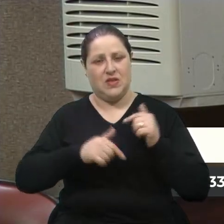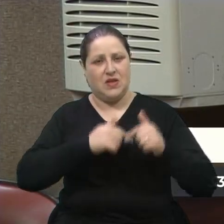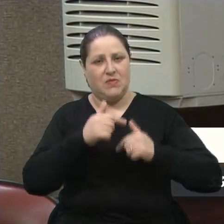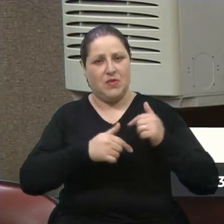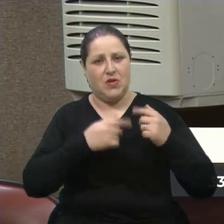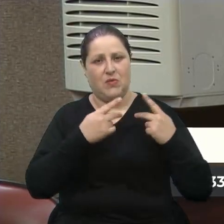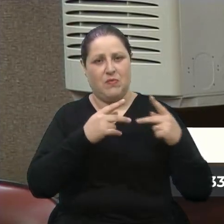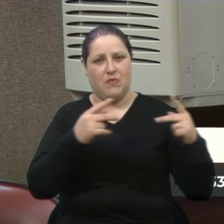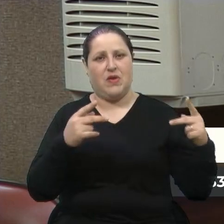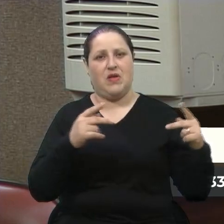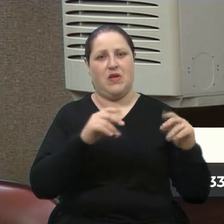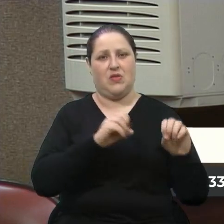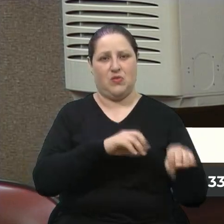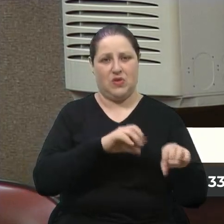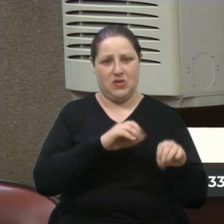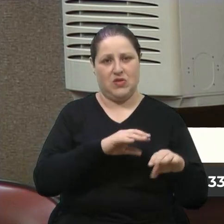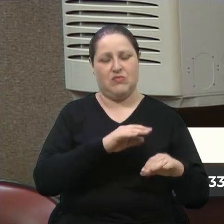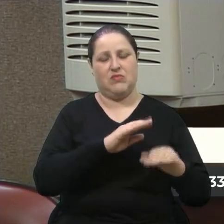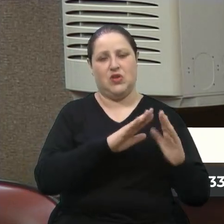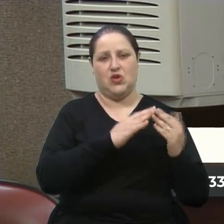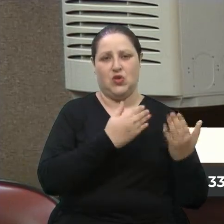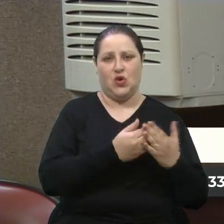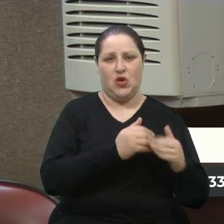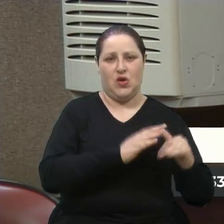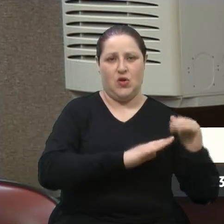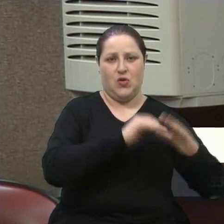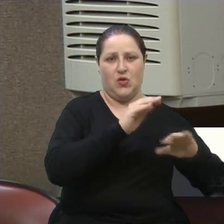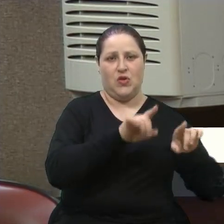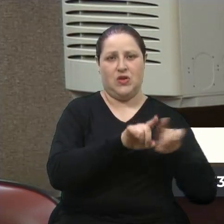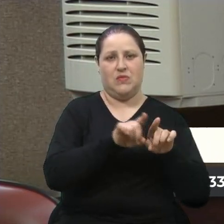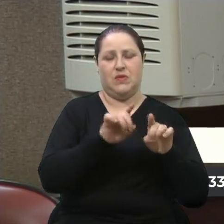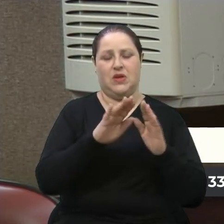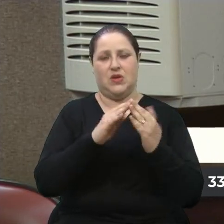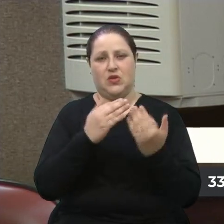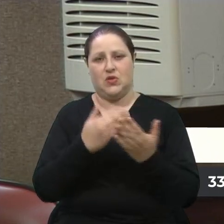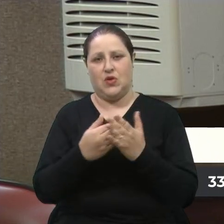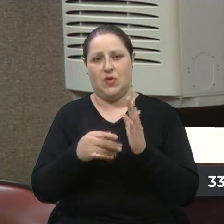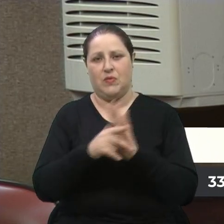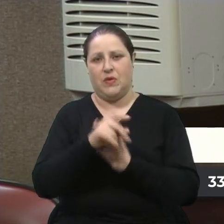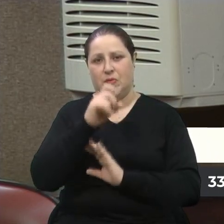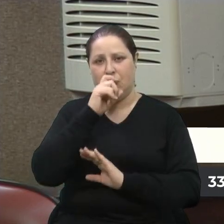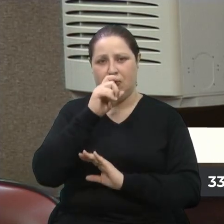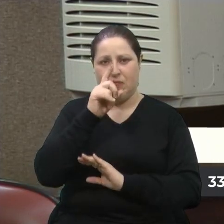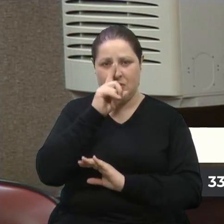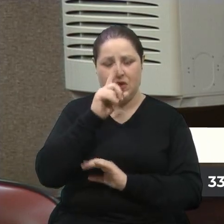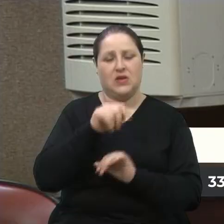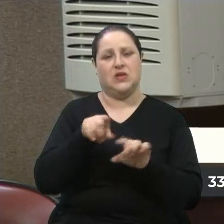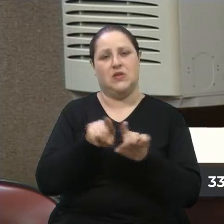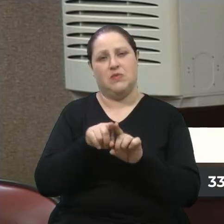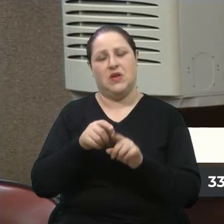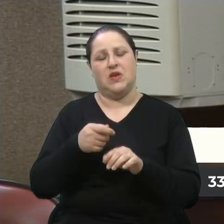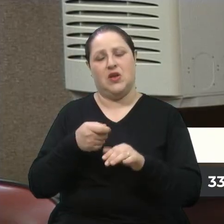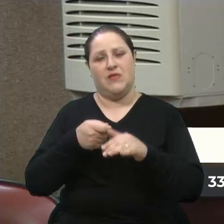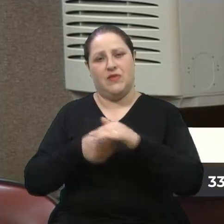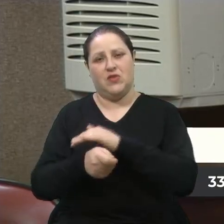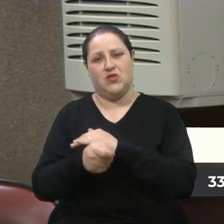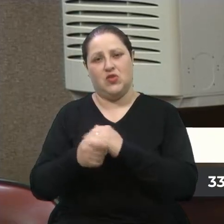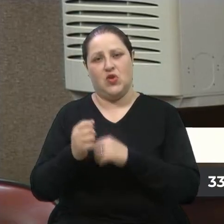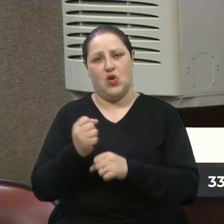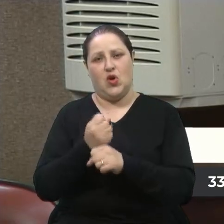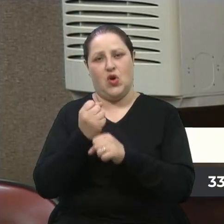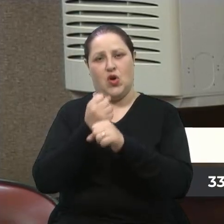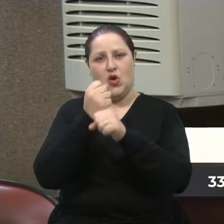em construção de escolas, mas também na escola dos pais, investindo muito em obras pela cidade. Então,